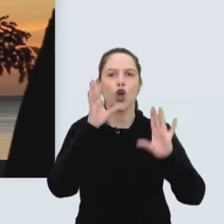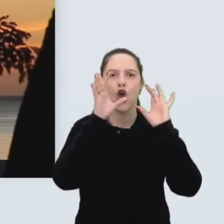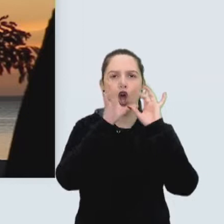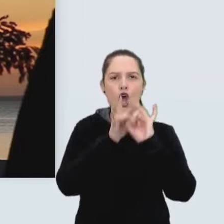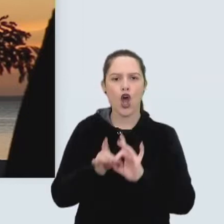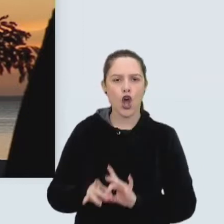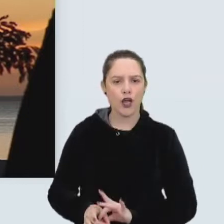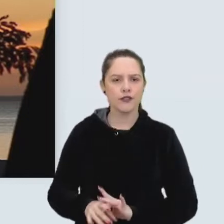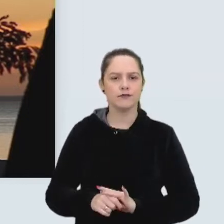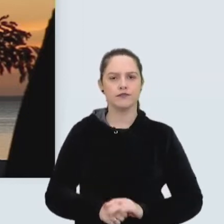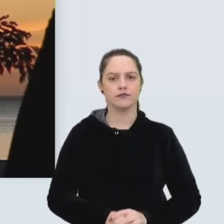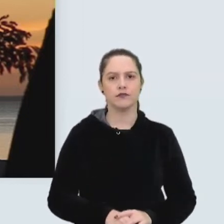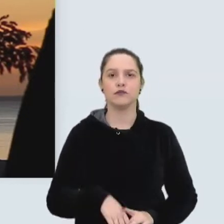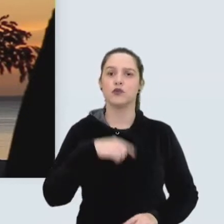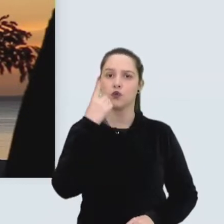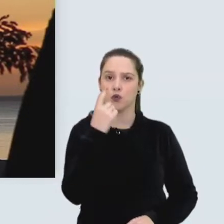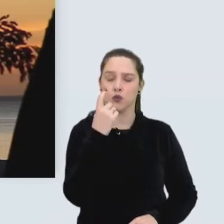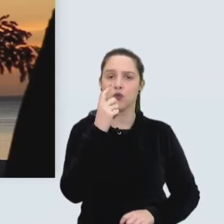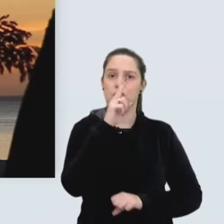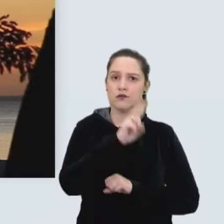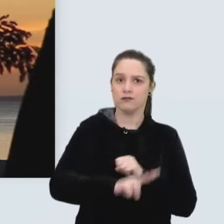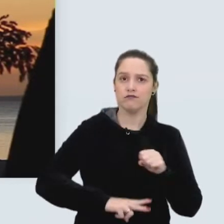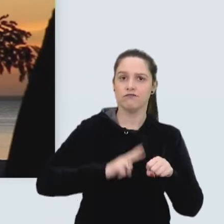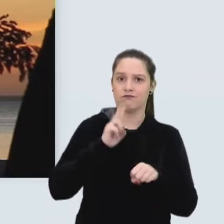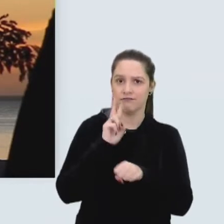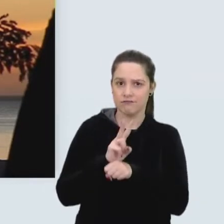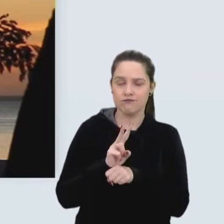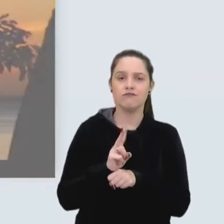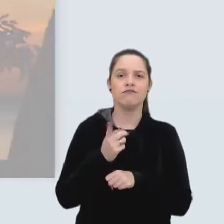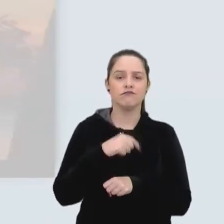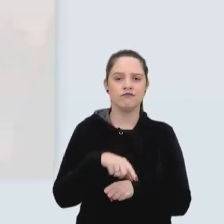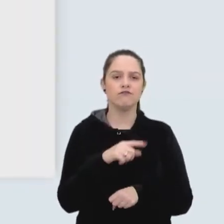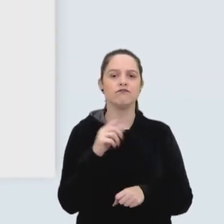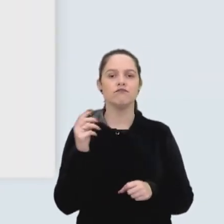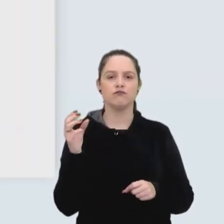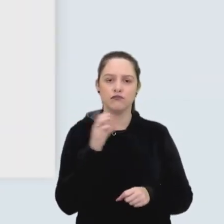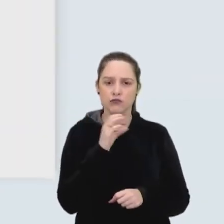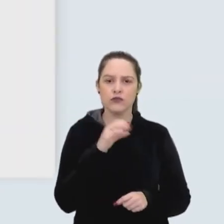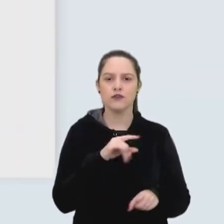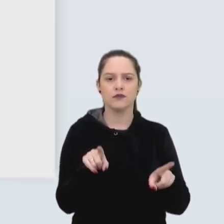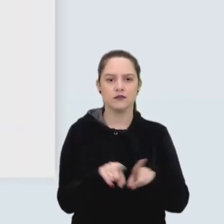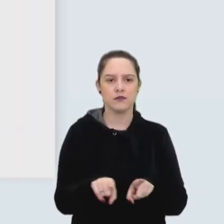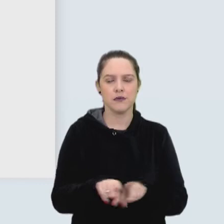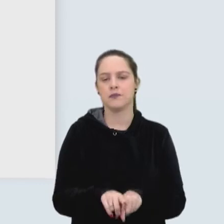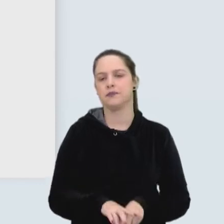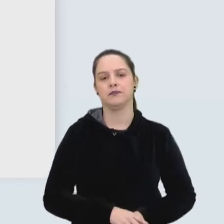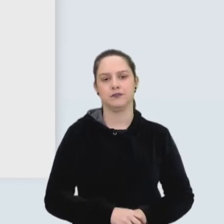vida? Unidades de conservação, onde a nossa vida pulsa.